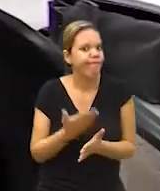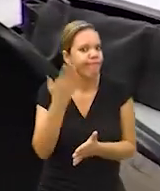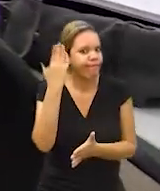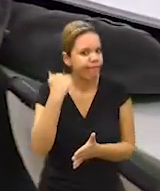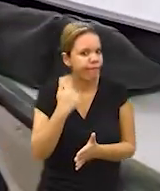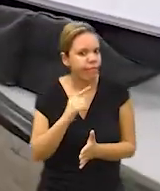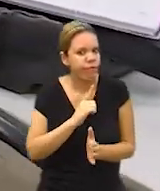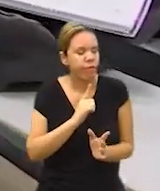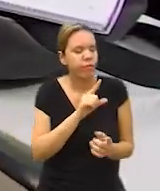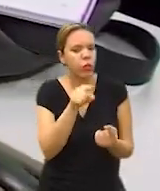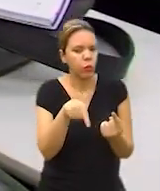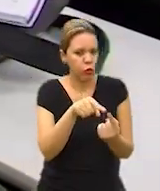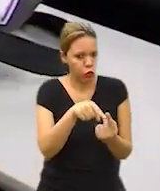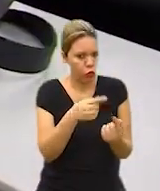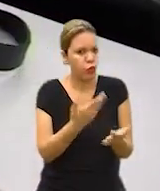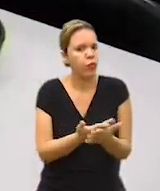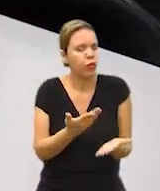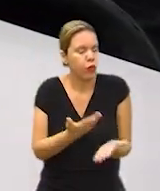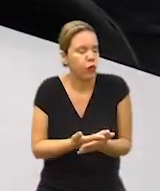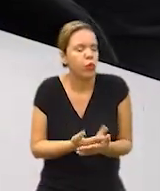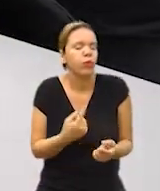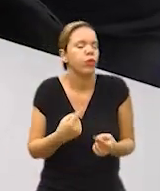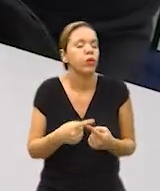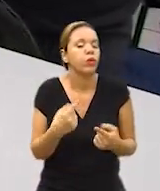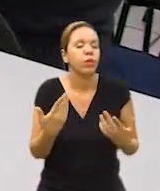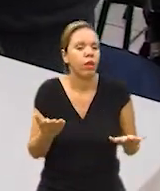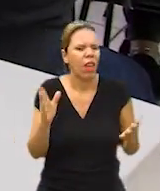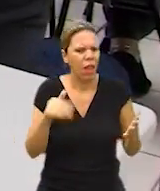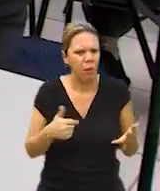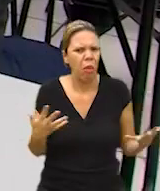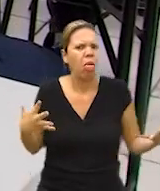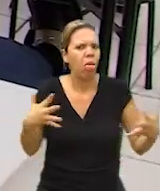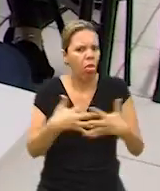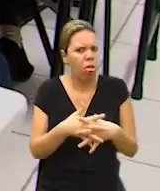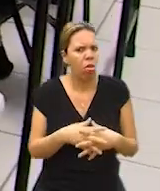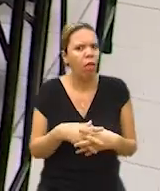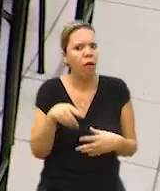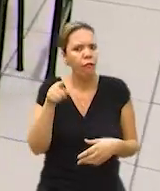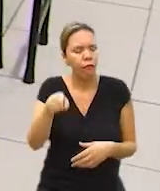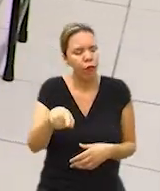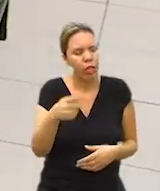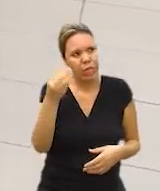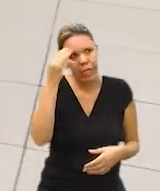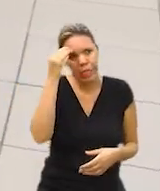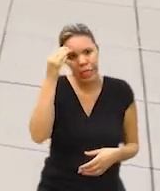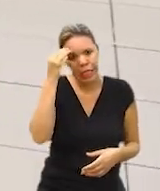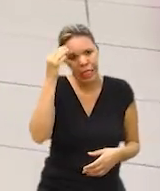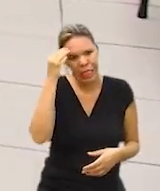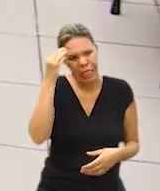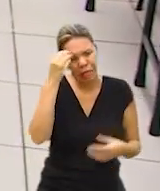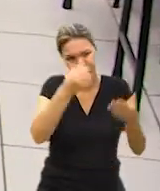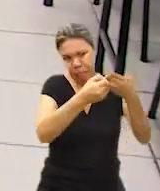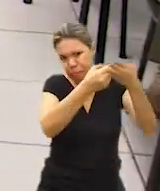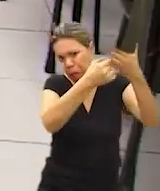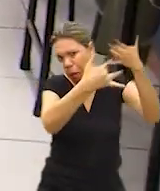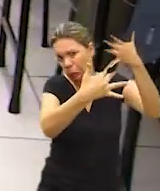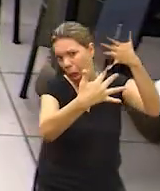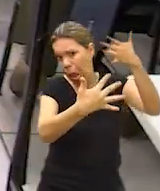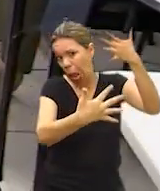um norte para estudar, porque é muito complicado, né, você memorizar